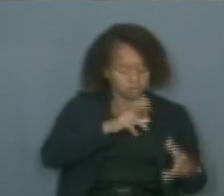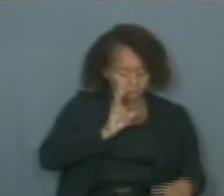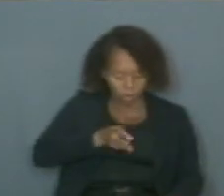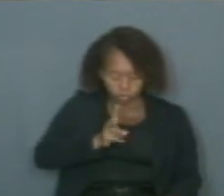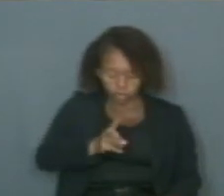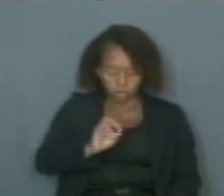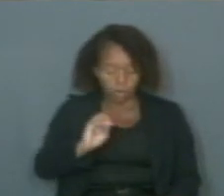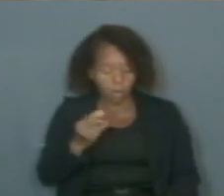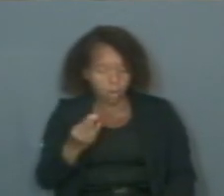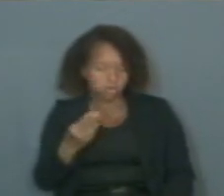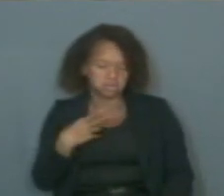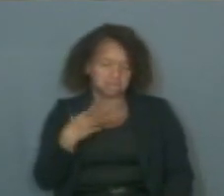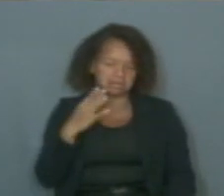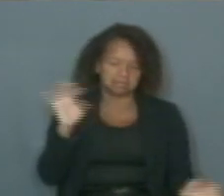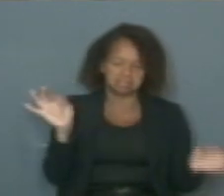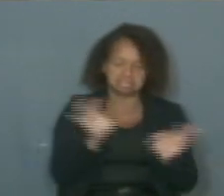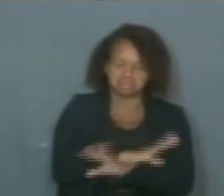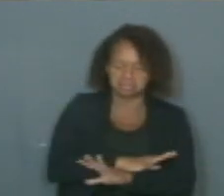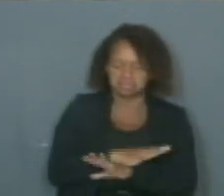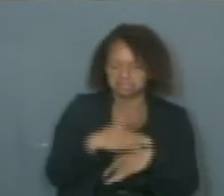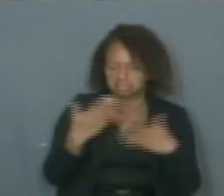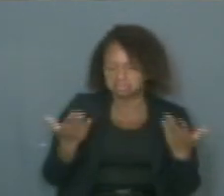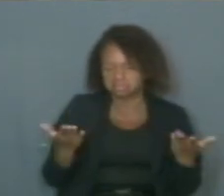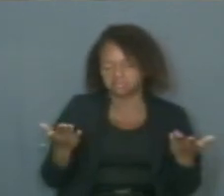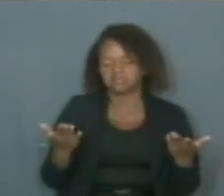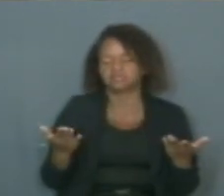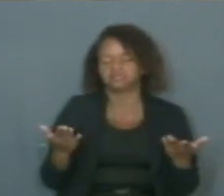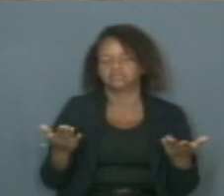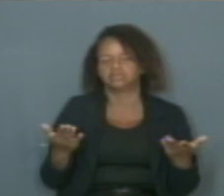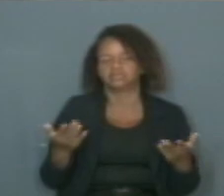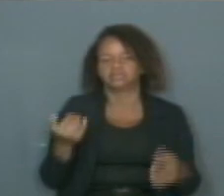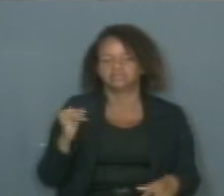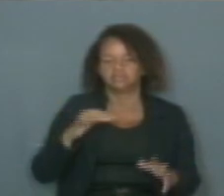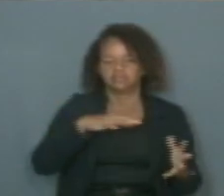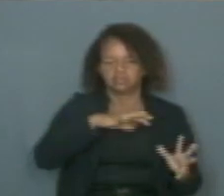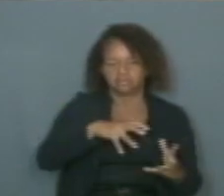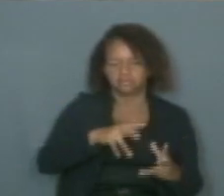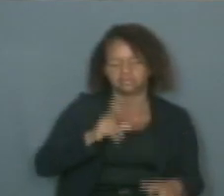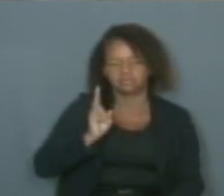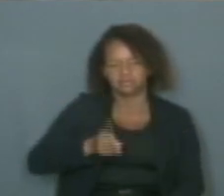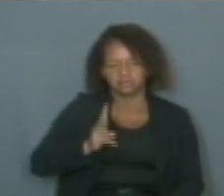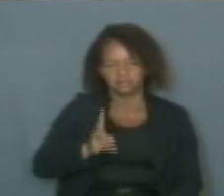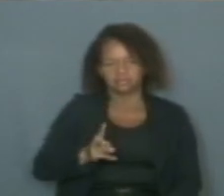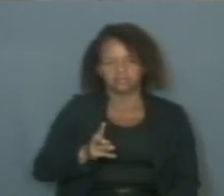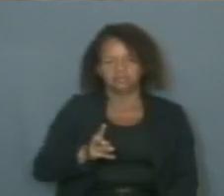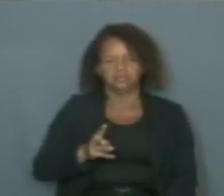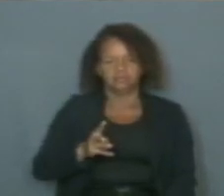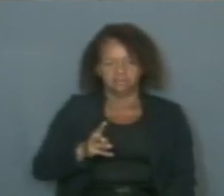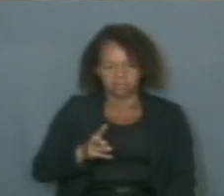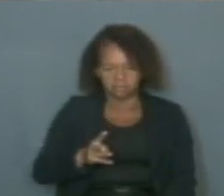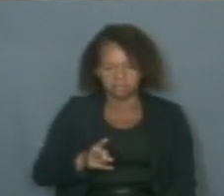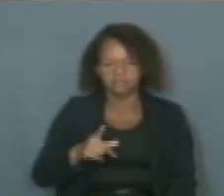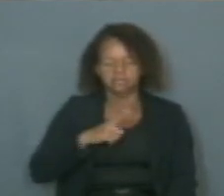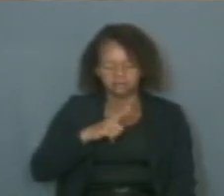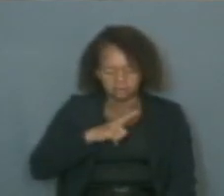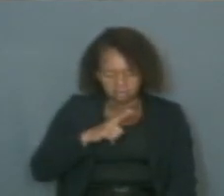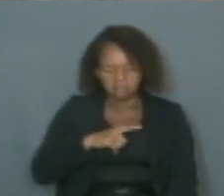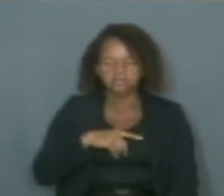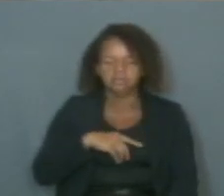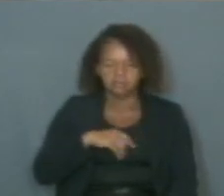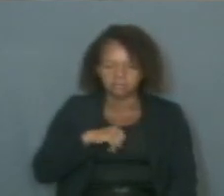ou não continua, se vai morrer ou se vai continuar. Se o segmento vai permanecer, e a gente mexe com muita